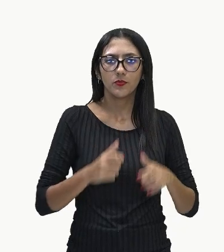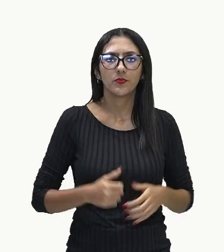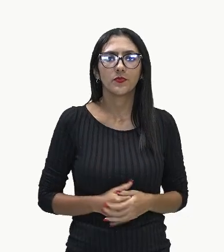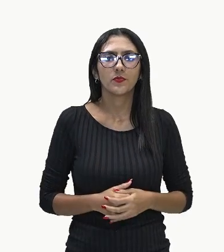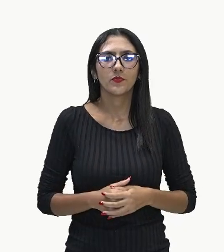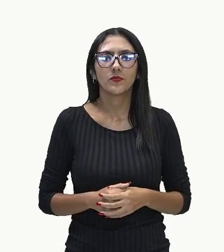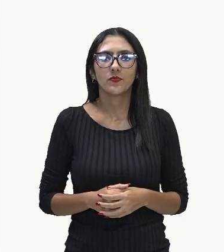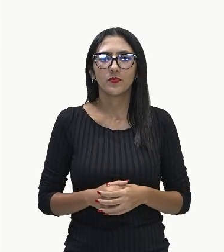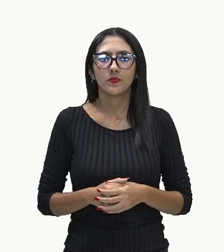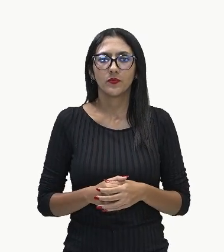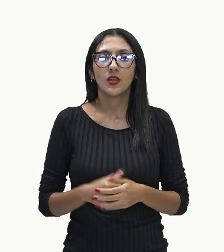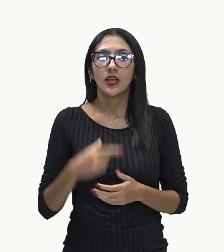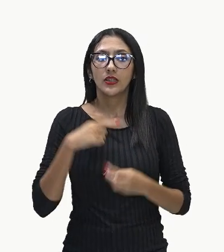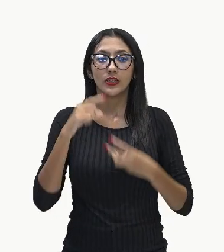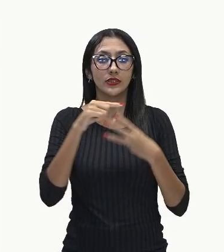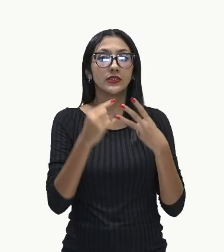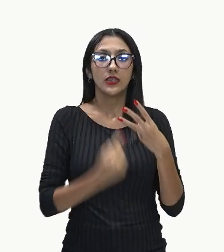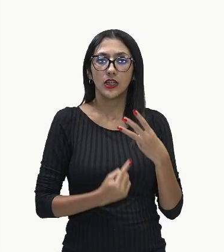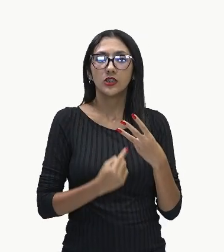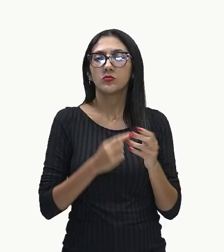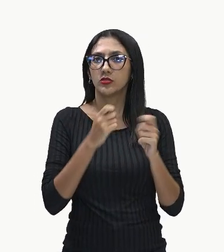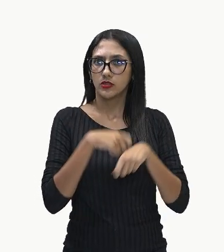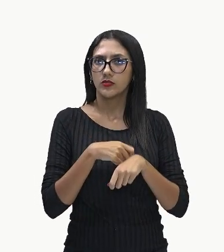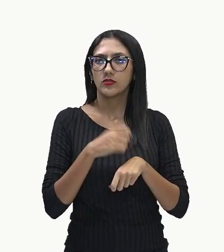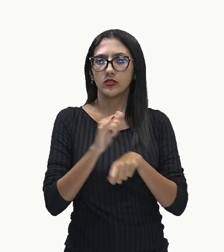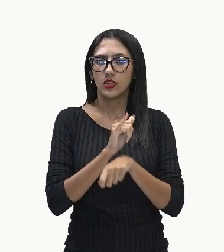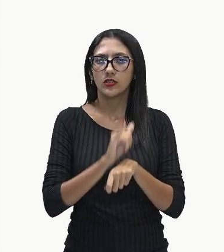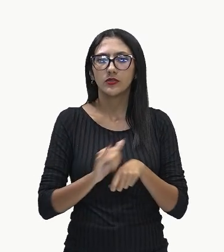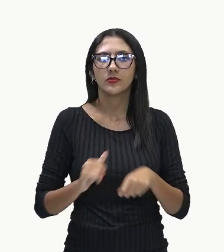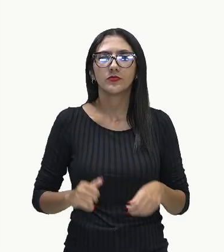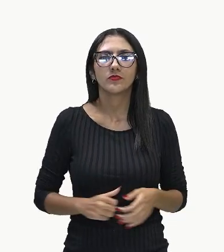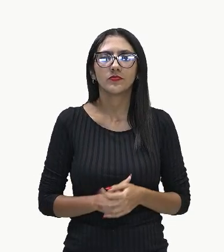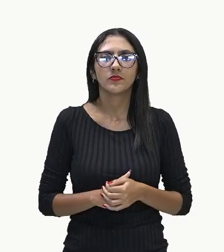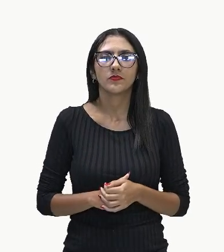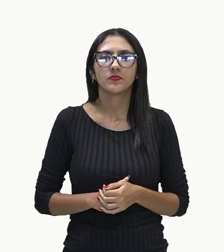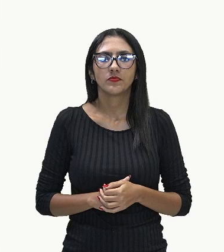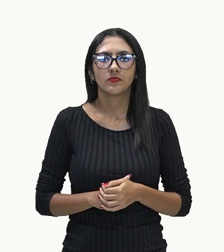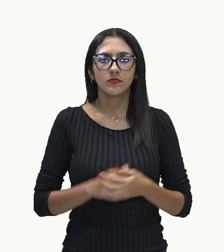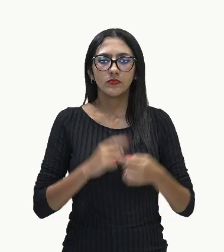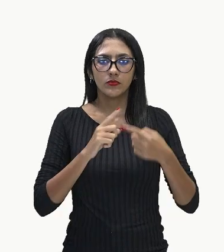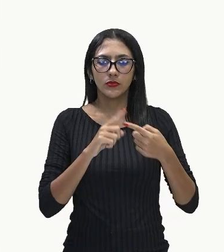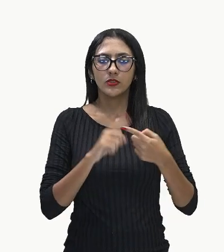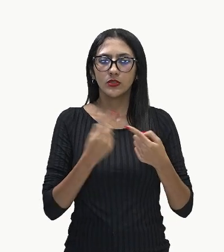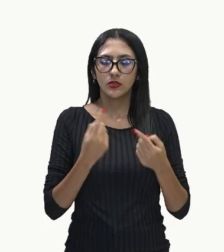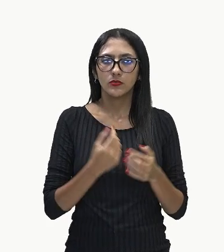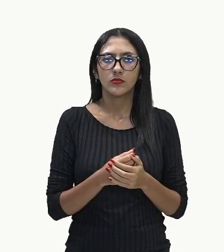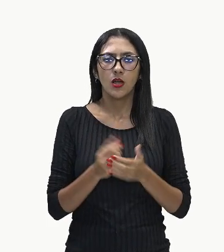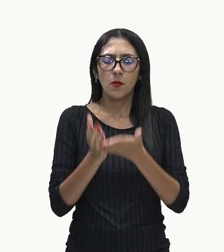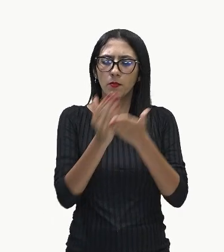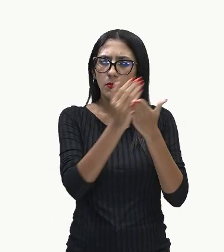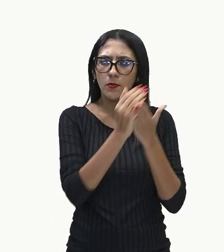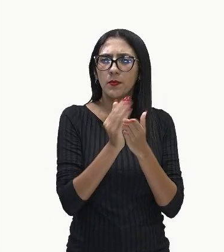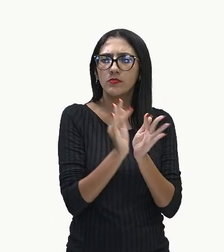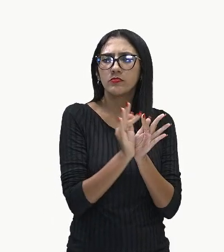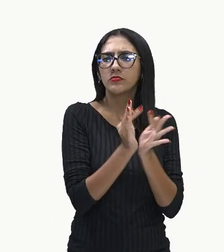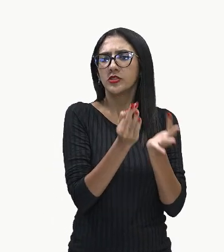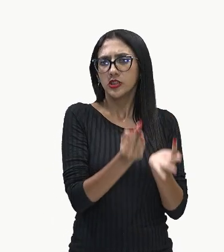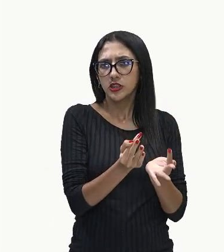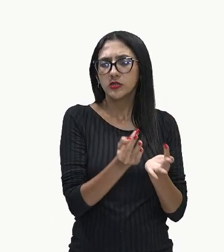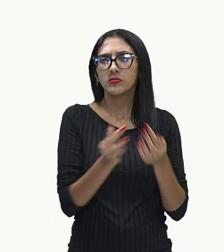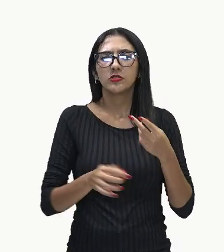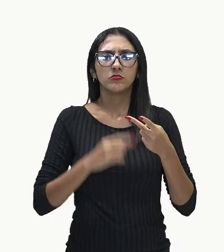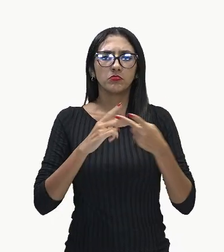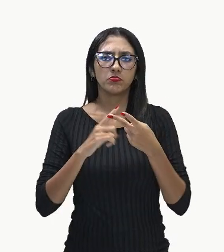aí 3 formas, tá? Que é a amostragem casual simples,